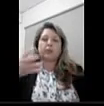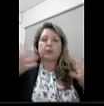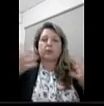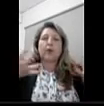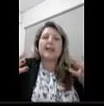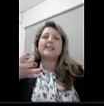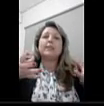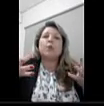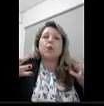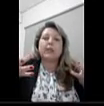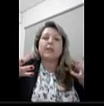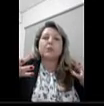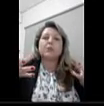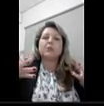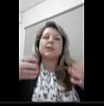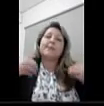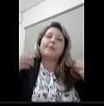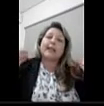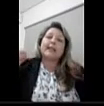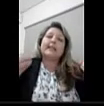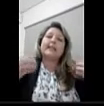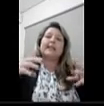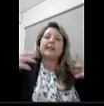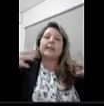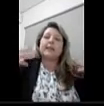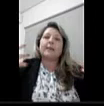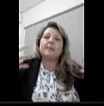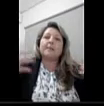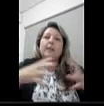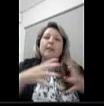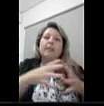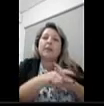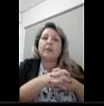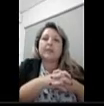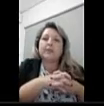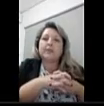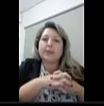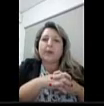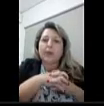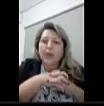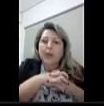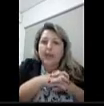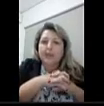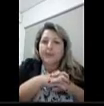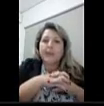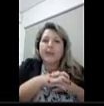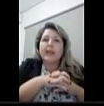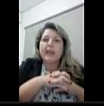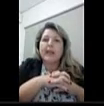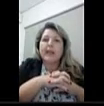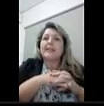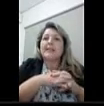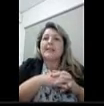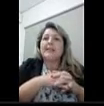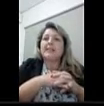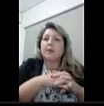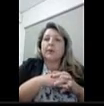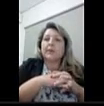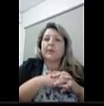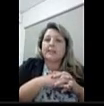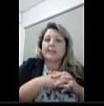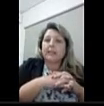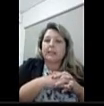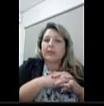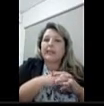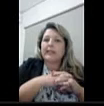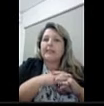colocar sinônimos, e para que ela entenda e vai melhorando esse vocabulário. Apresentação por